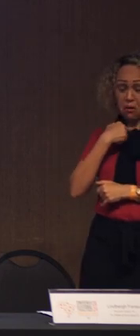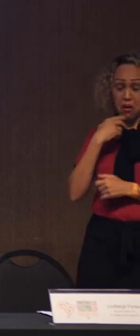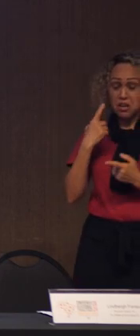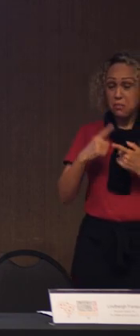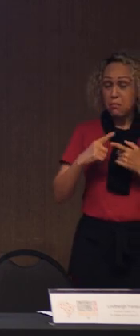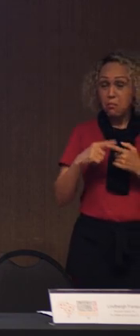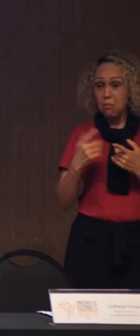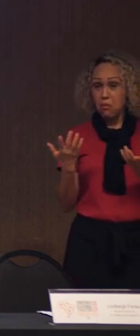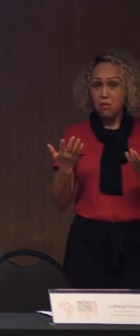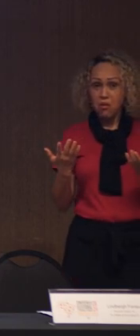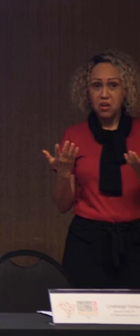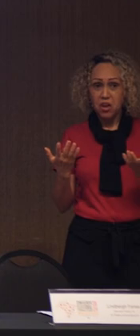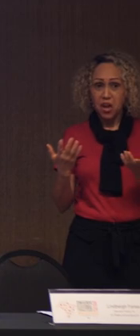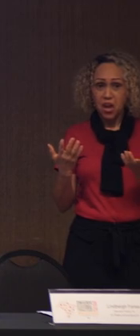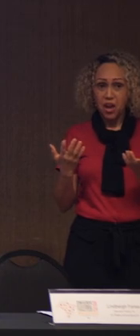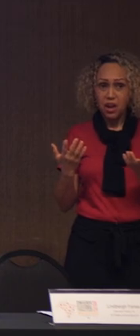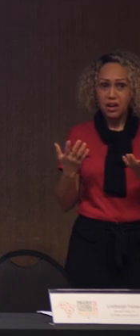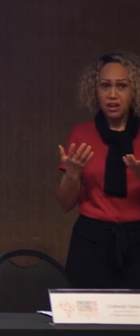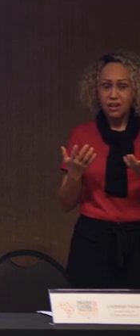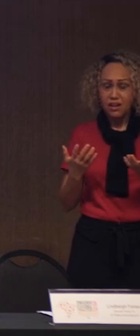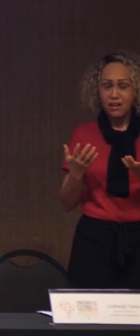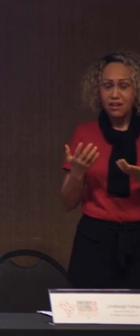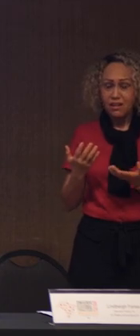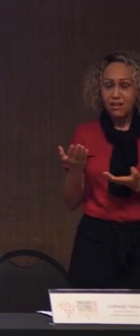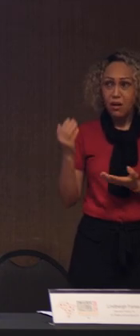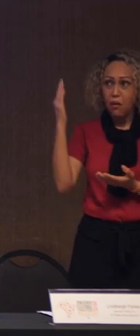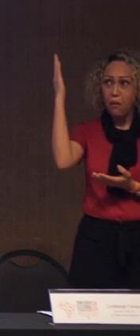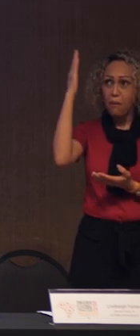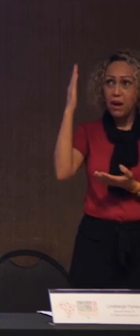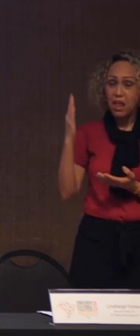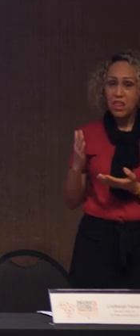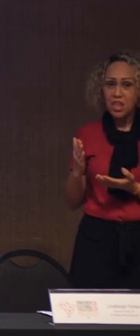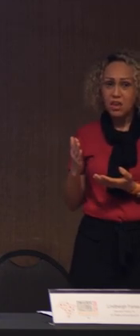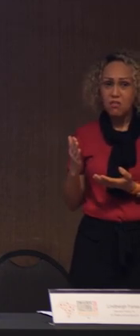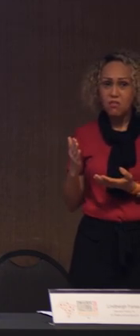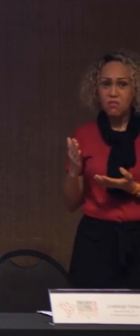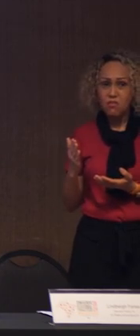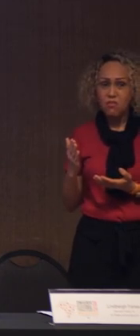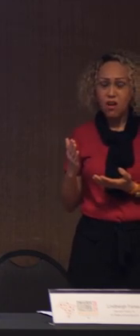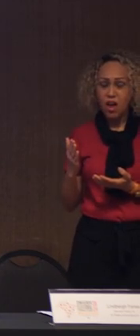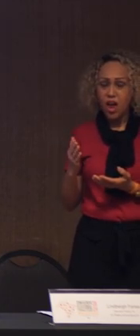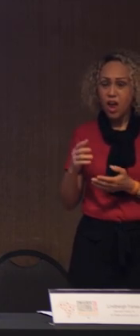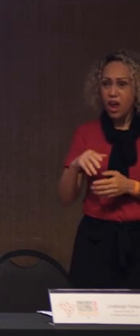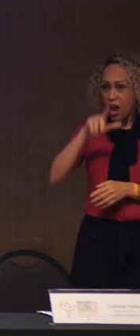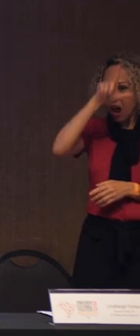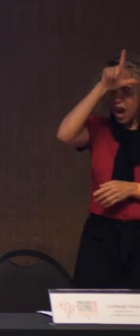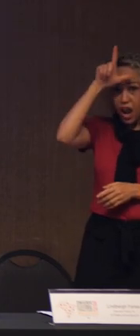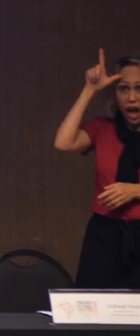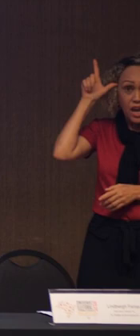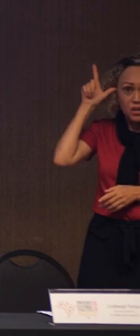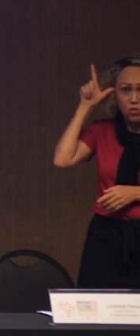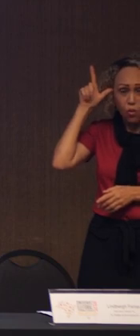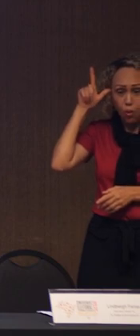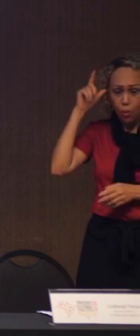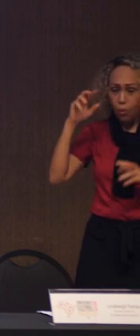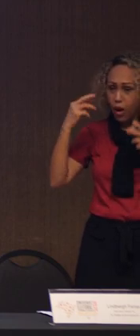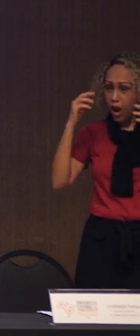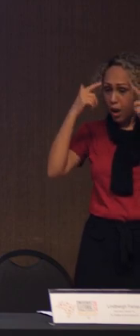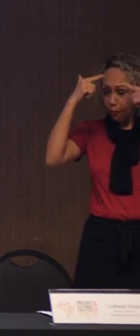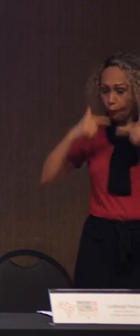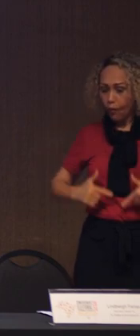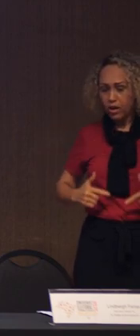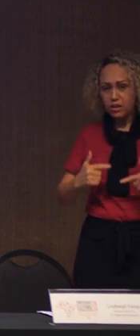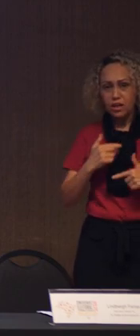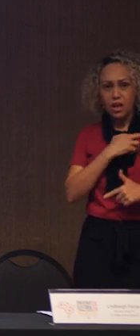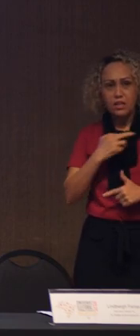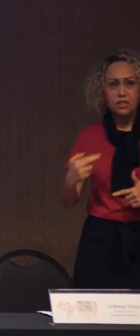eu vou disputar os evangélicos, eu vou disputar o território. Nós temos que disputar o território. Agora, nós temos que ter